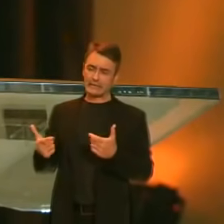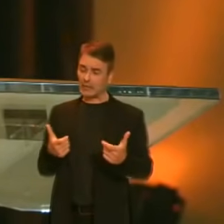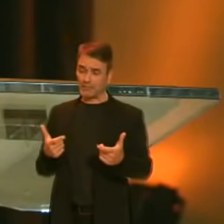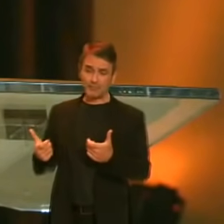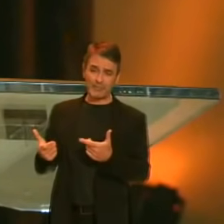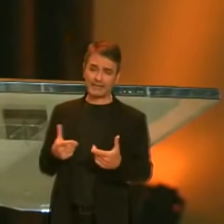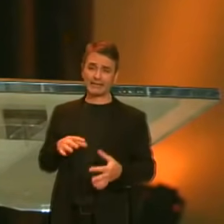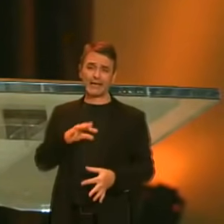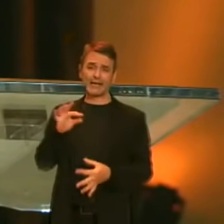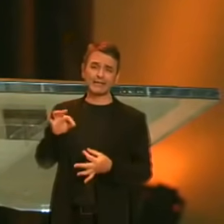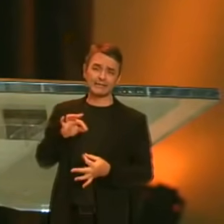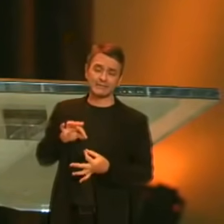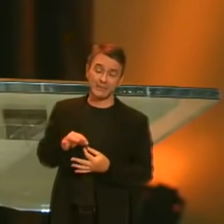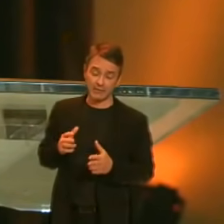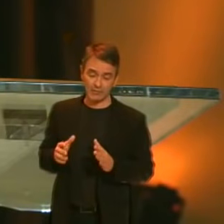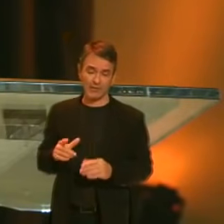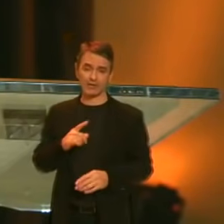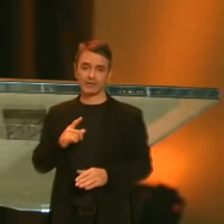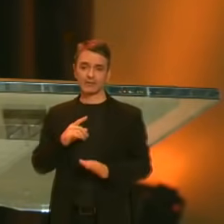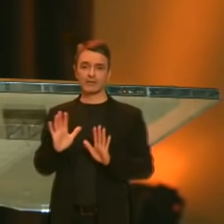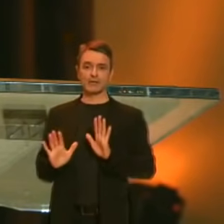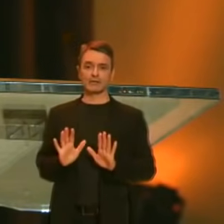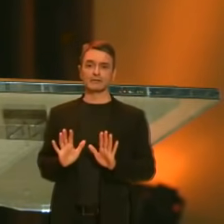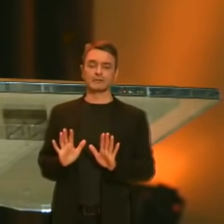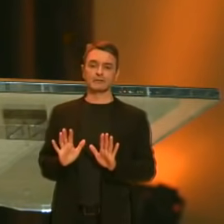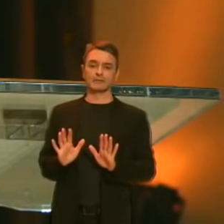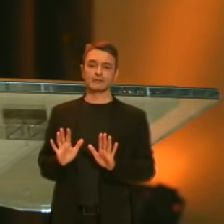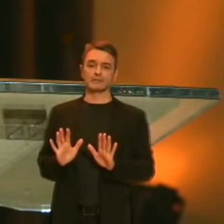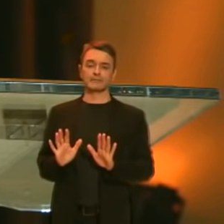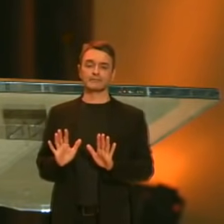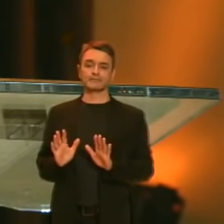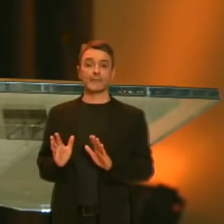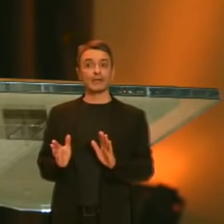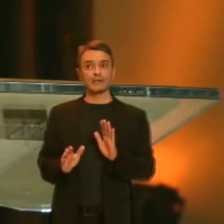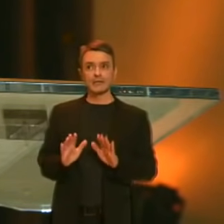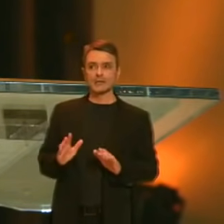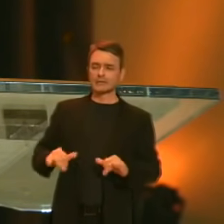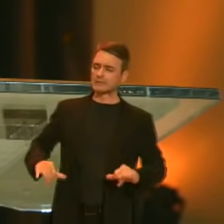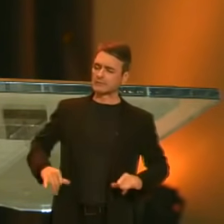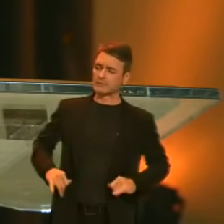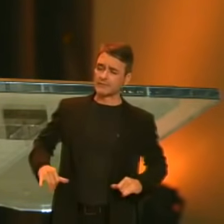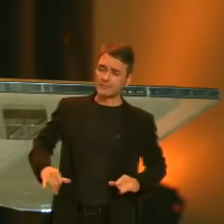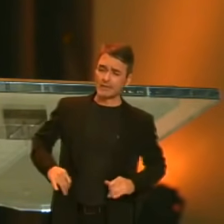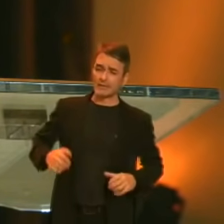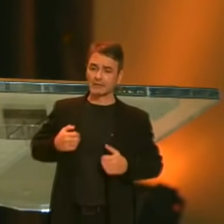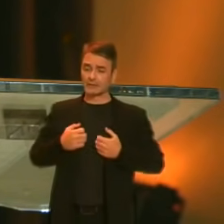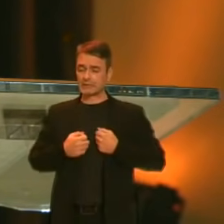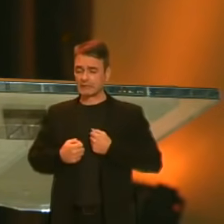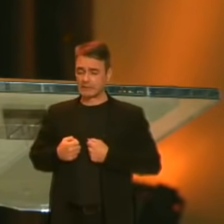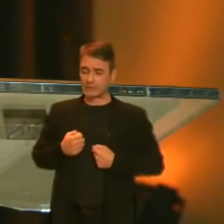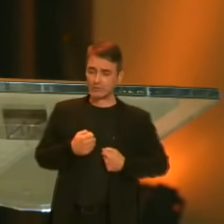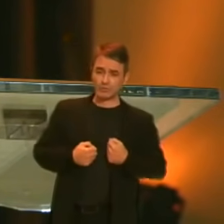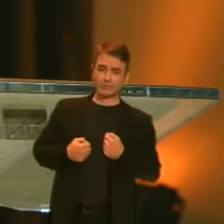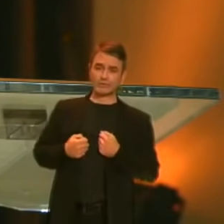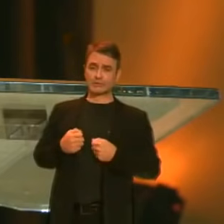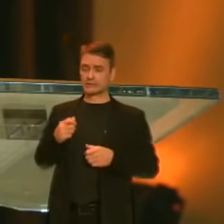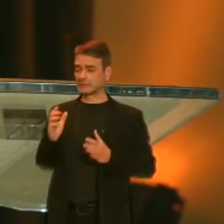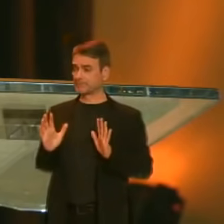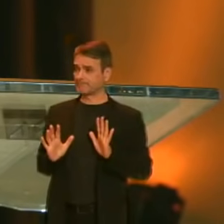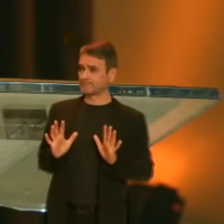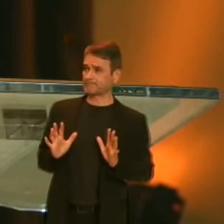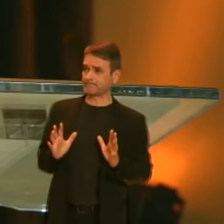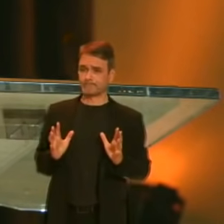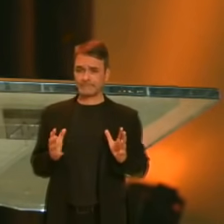que, através da influência promotora desse sofrimento e angústia dos demônios,